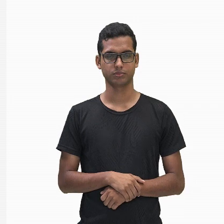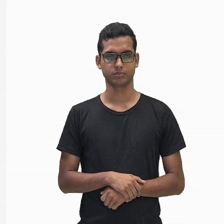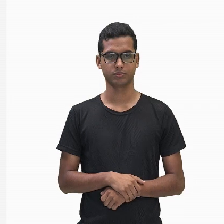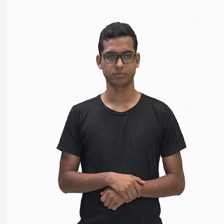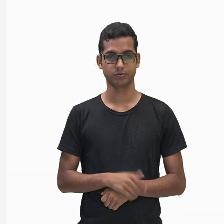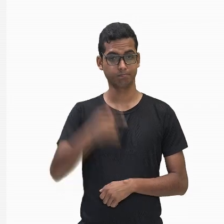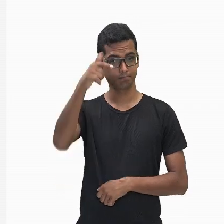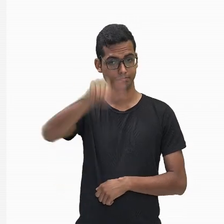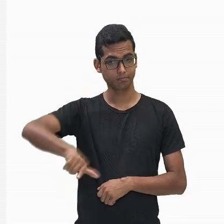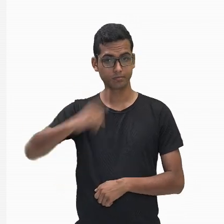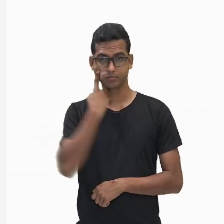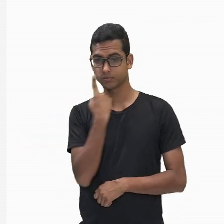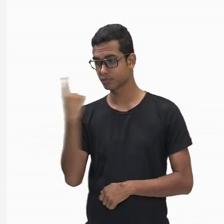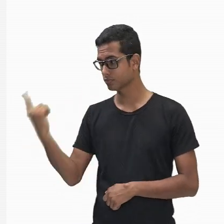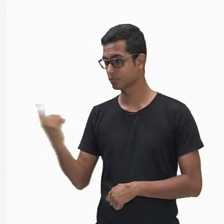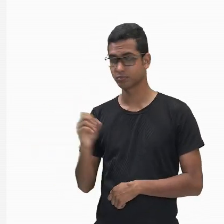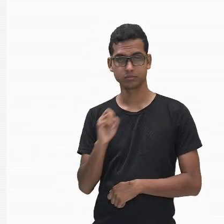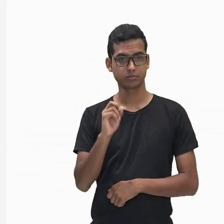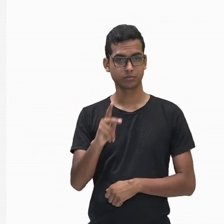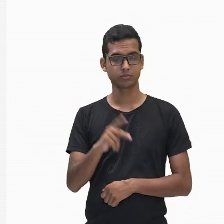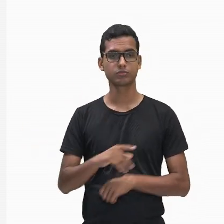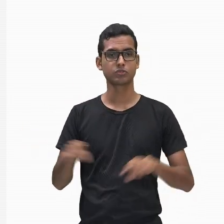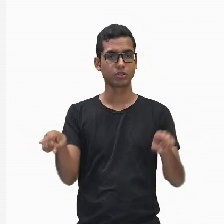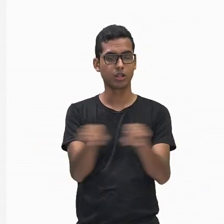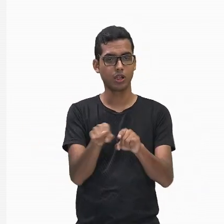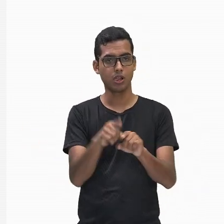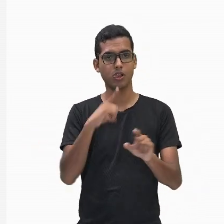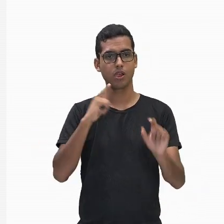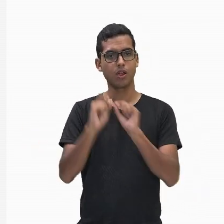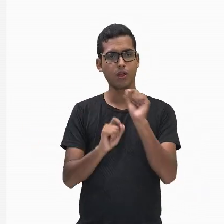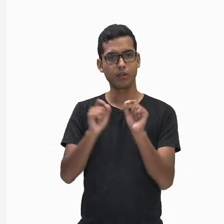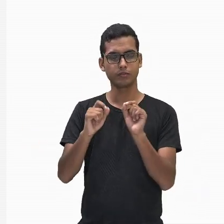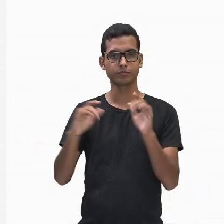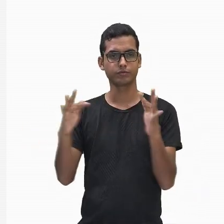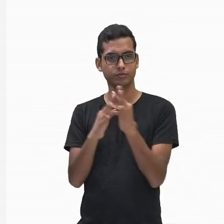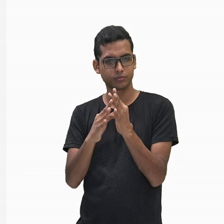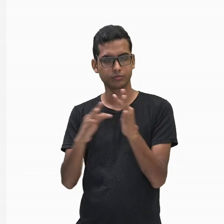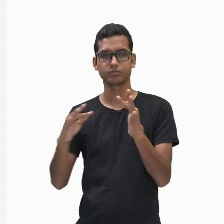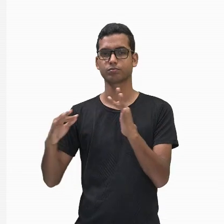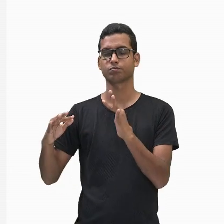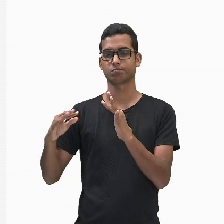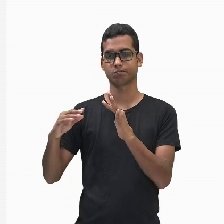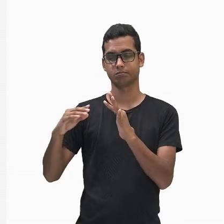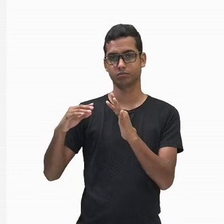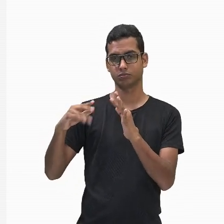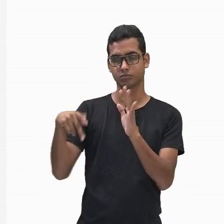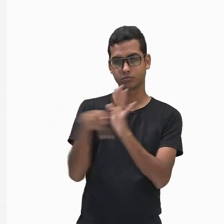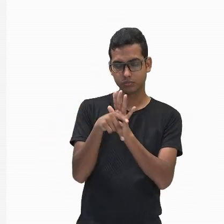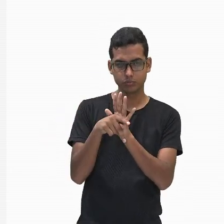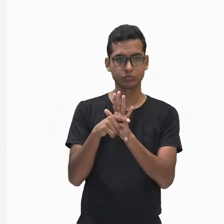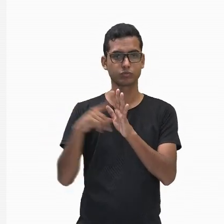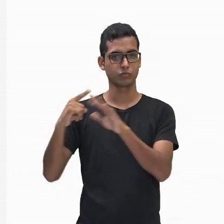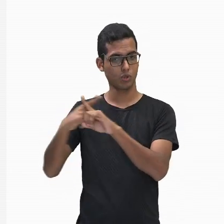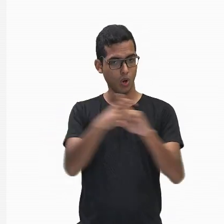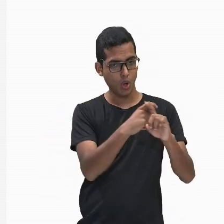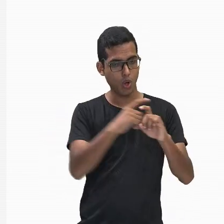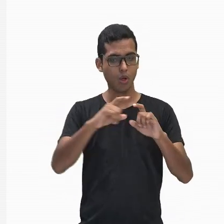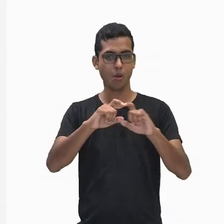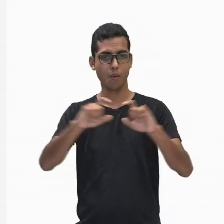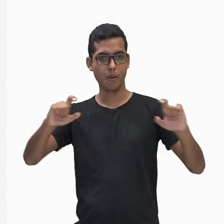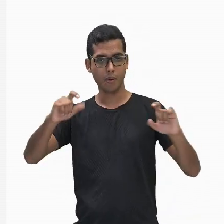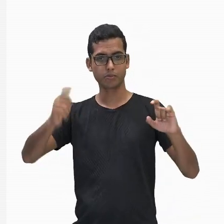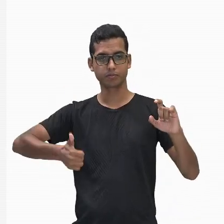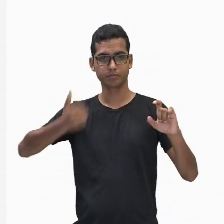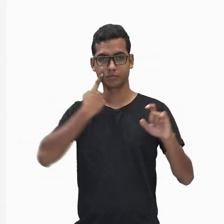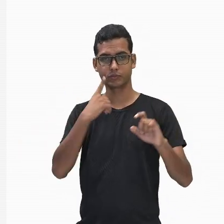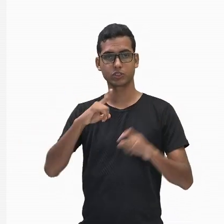Mais uma vez, nós temos aí uma função polinomial do terceiro grau, né, chamado aí de g de x. Esse g